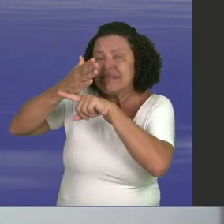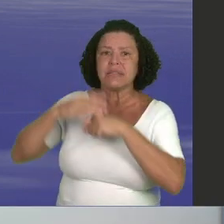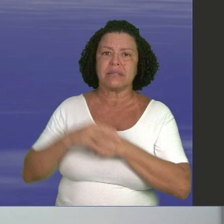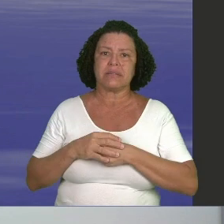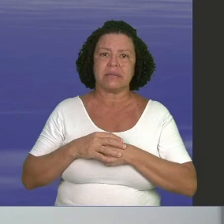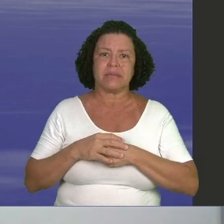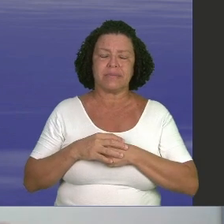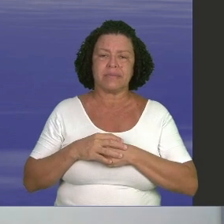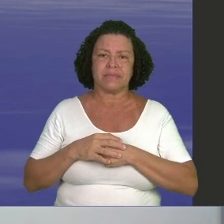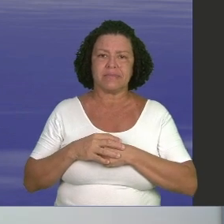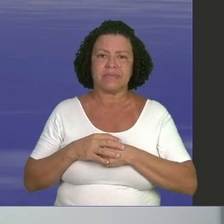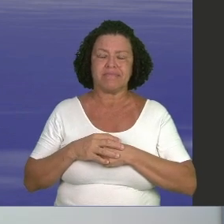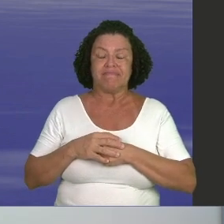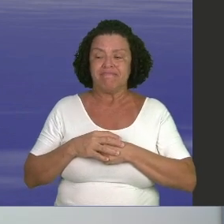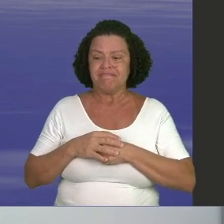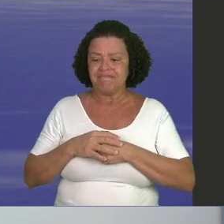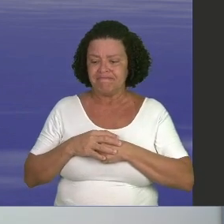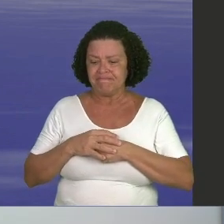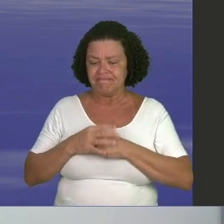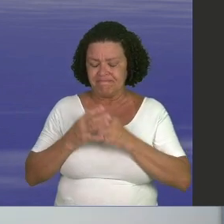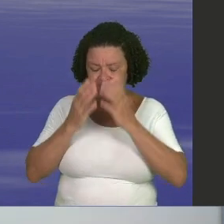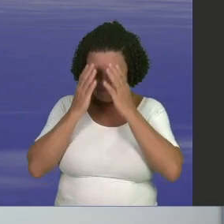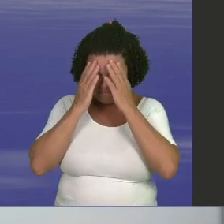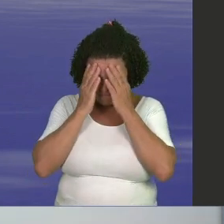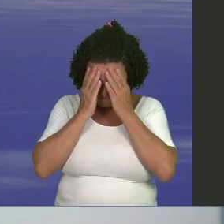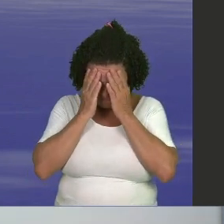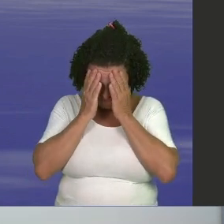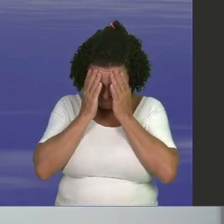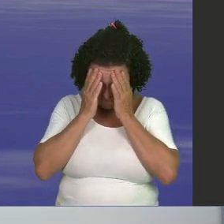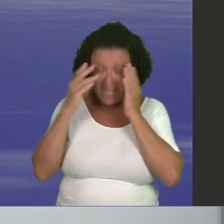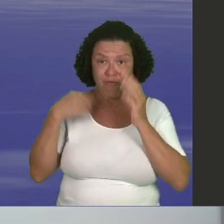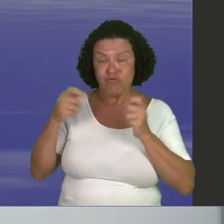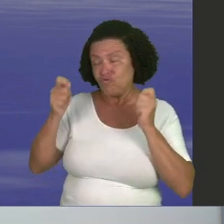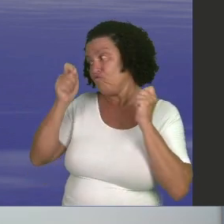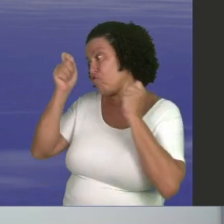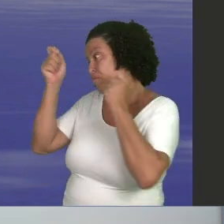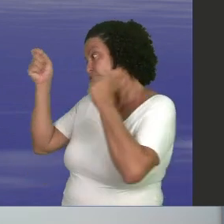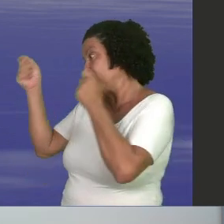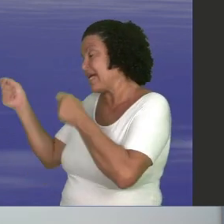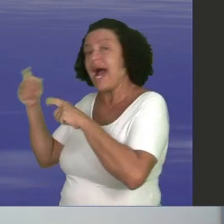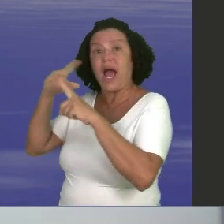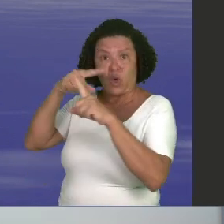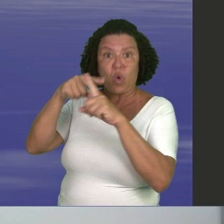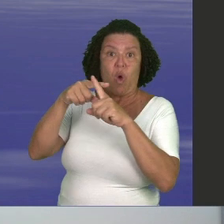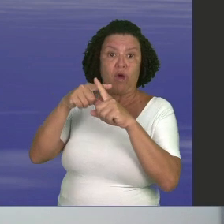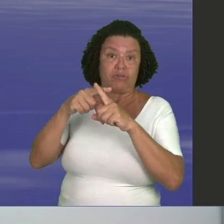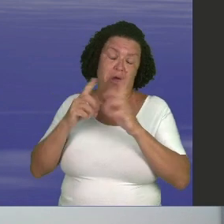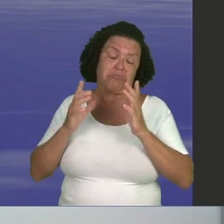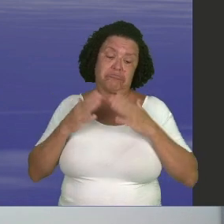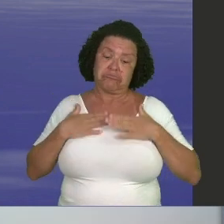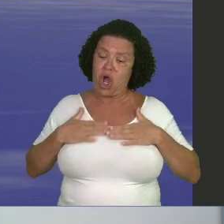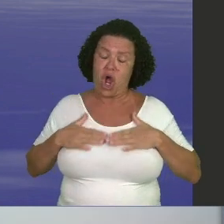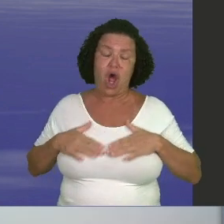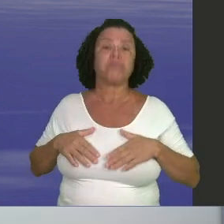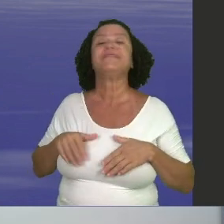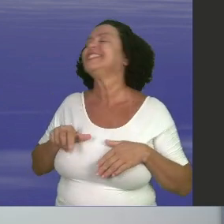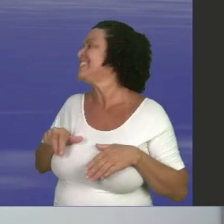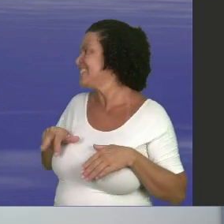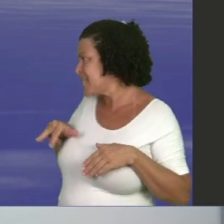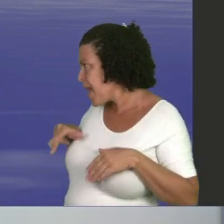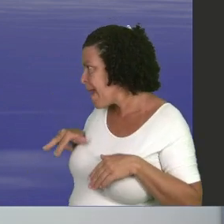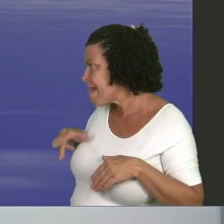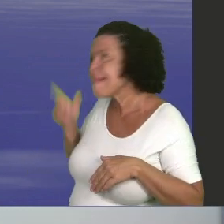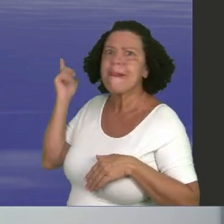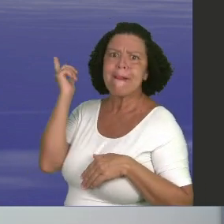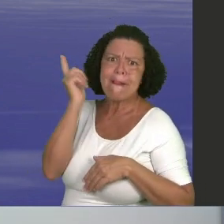frente. Opa, falou, vou colocar essa cruz tranquilamente, vou caminhar por ela e